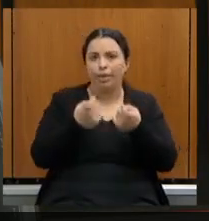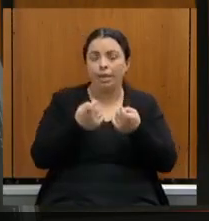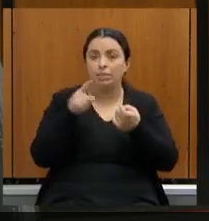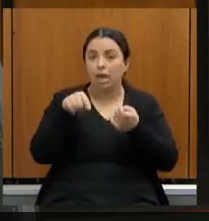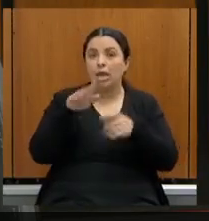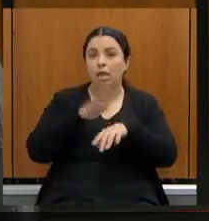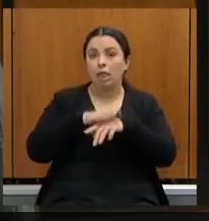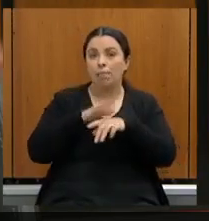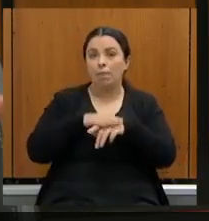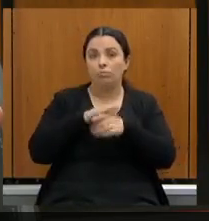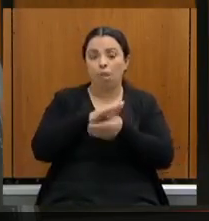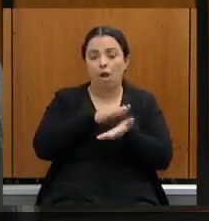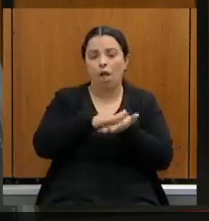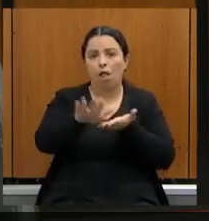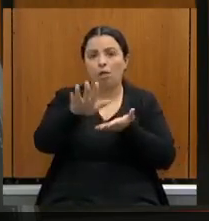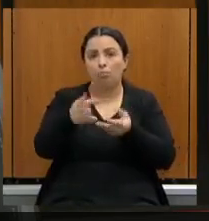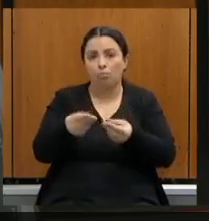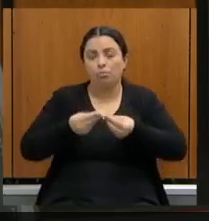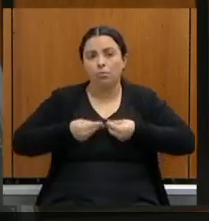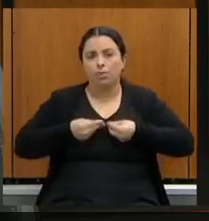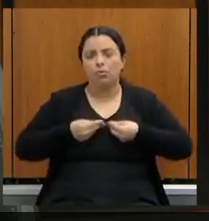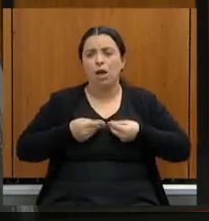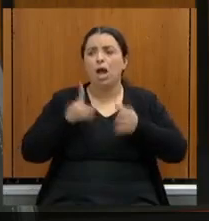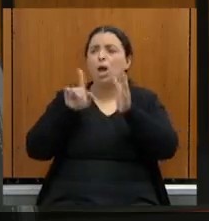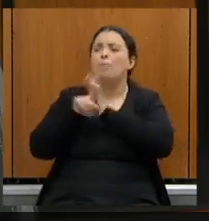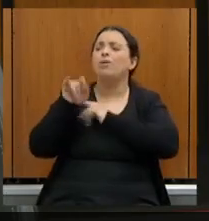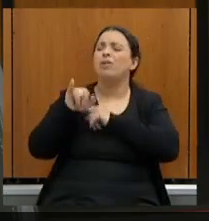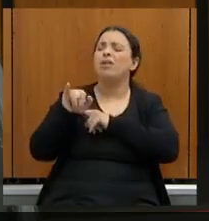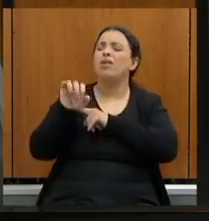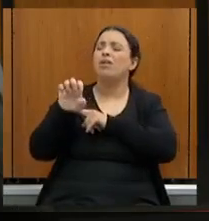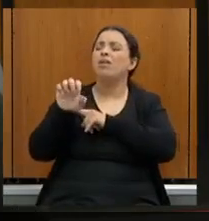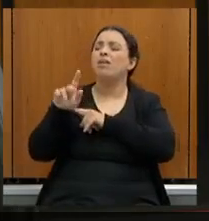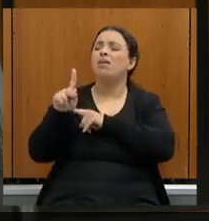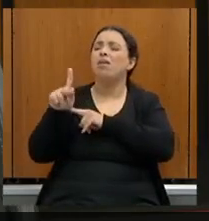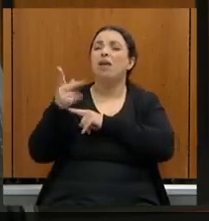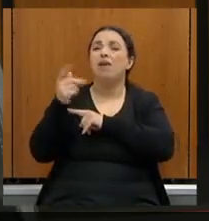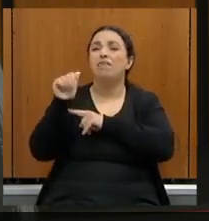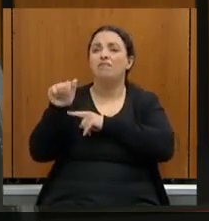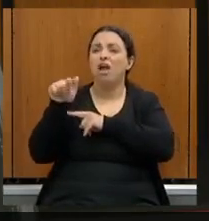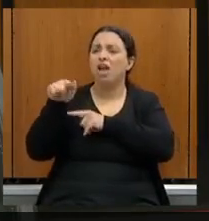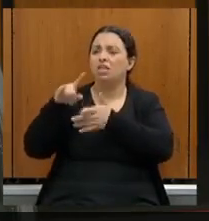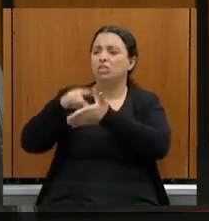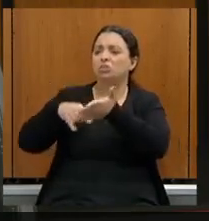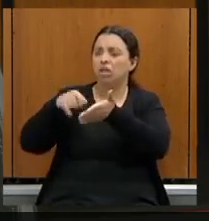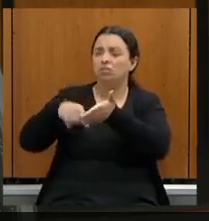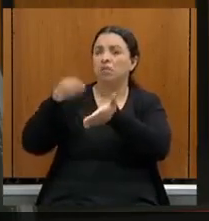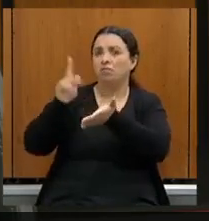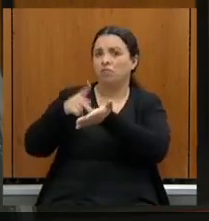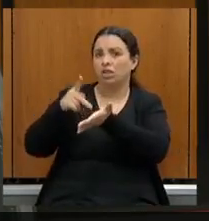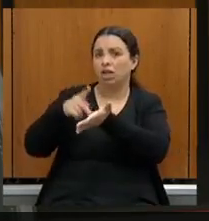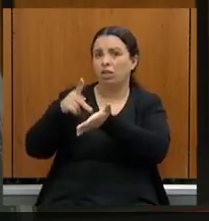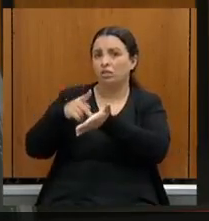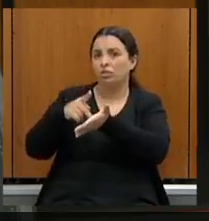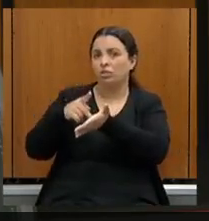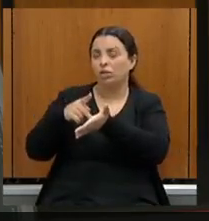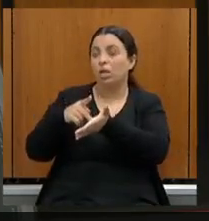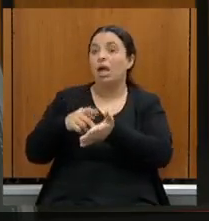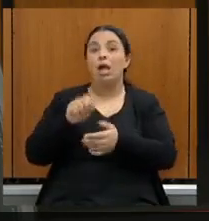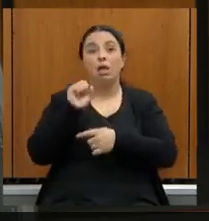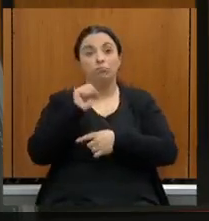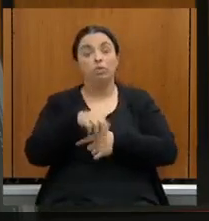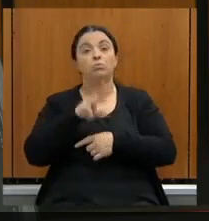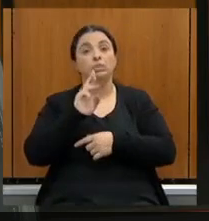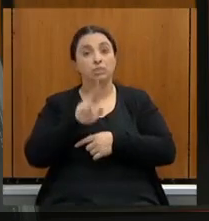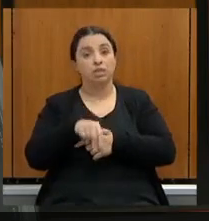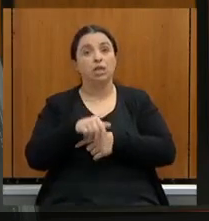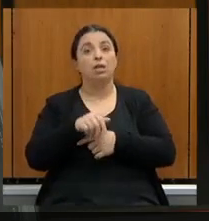E aí, eu fui e perguntei ao IEF, IEF, essa autorização existe? Buscaram os arquivos, existe, de 2017, uma autorização,